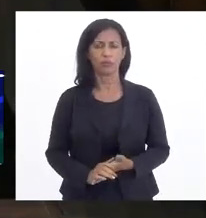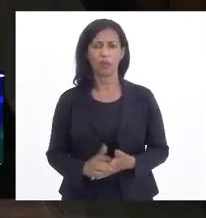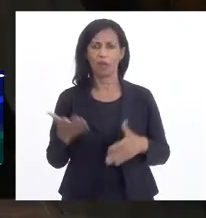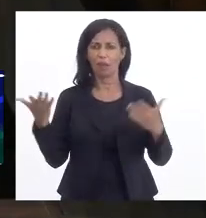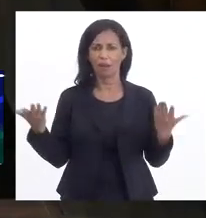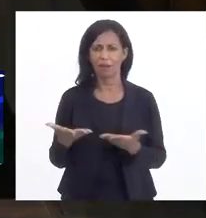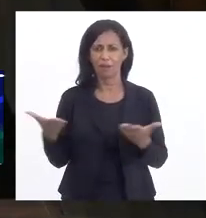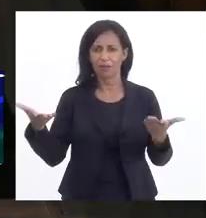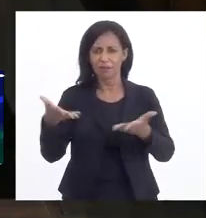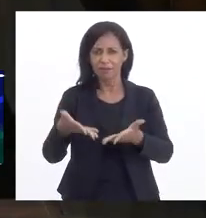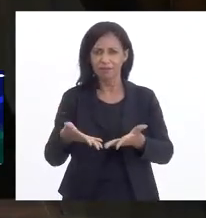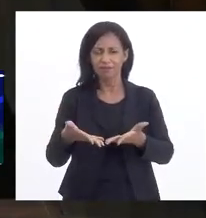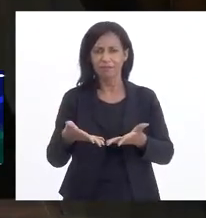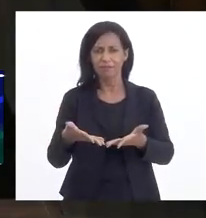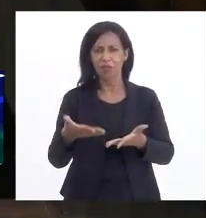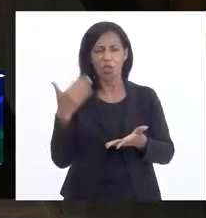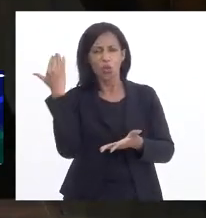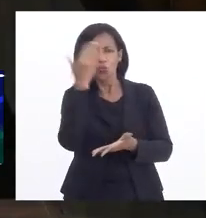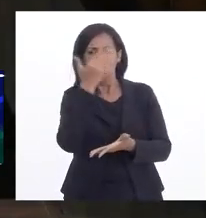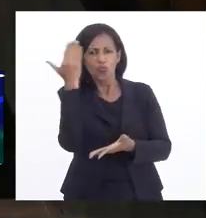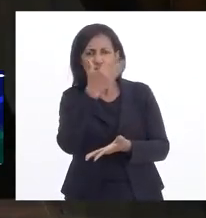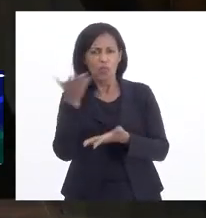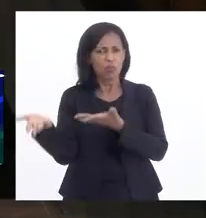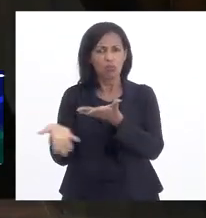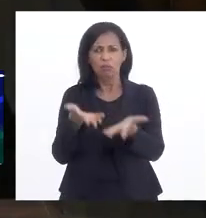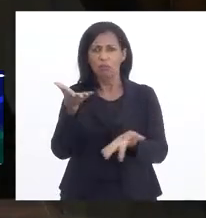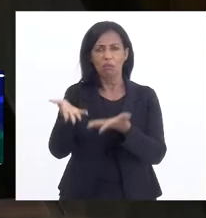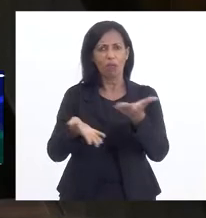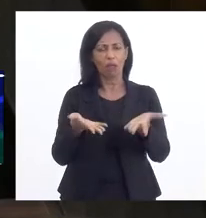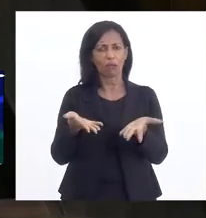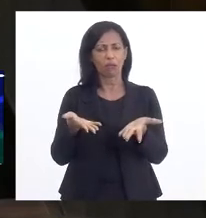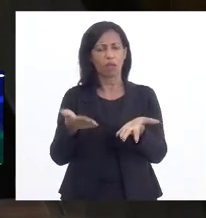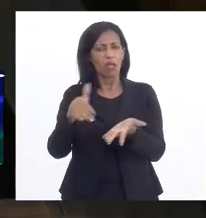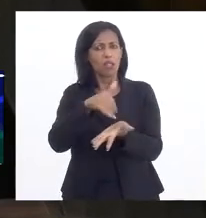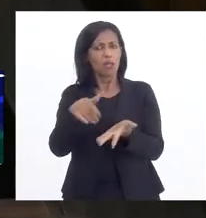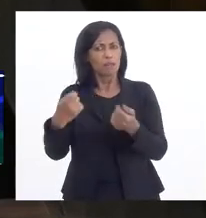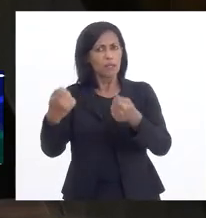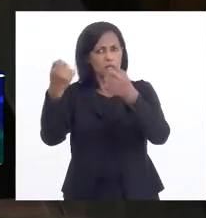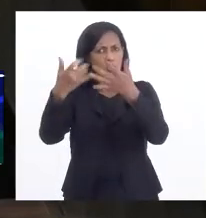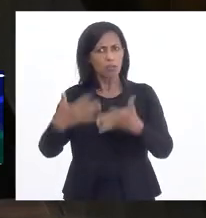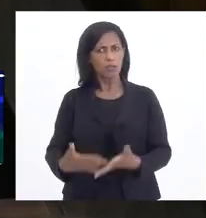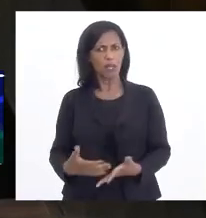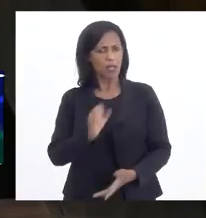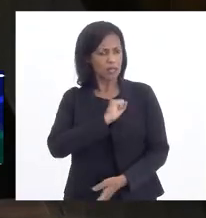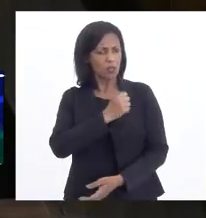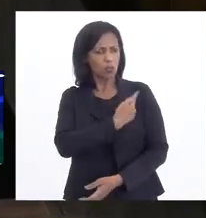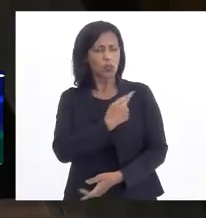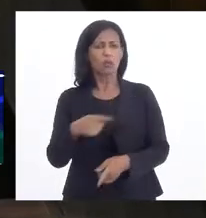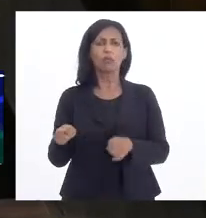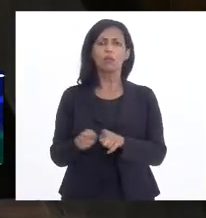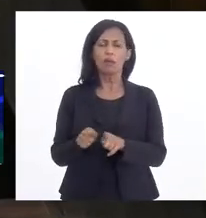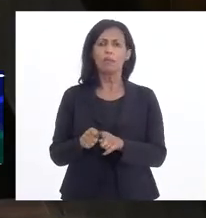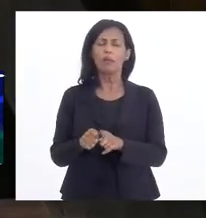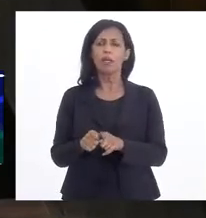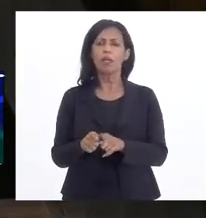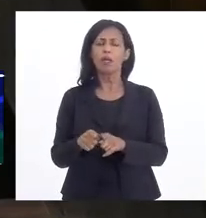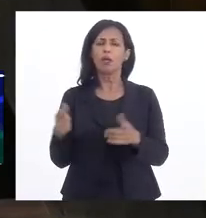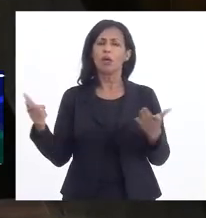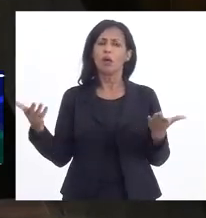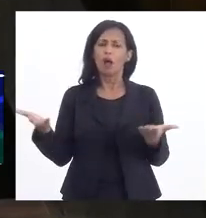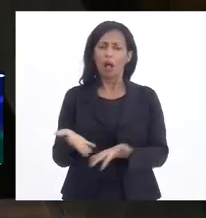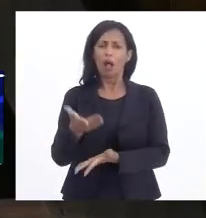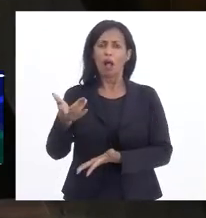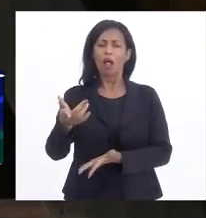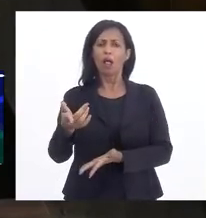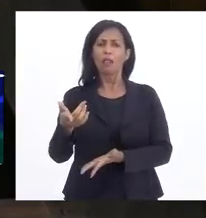nesse caso, eu não vi nenhum cuidado. Aliás, a secretaria precisa explicar, e o município de São Gonçalo também. Hoje, aliás,